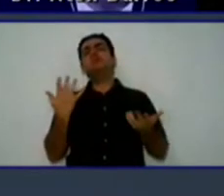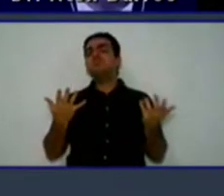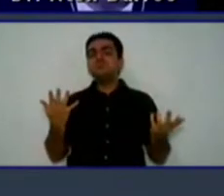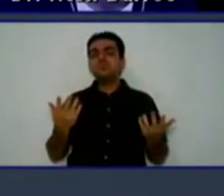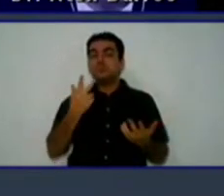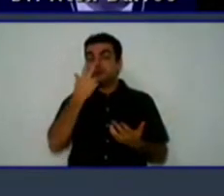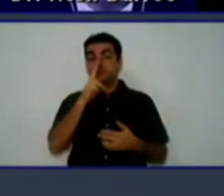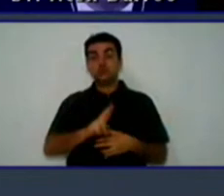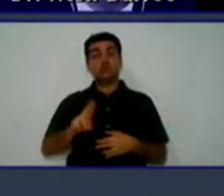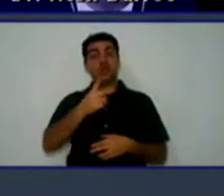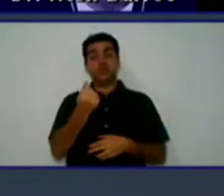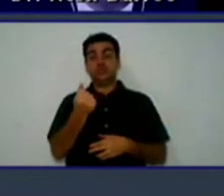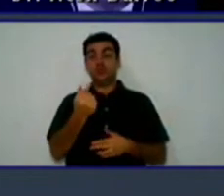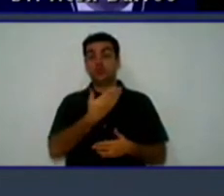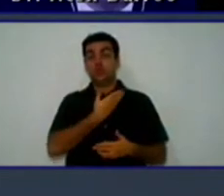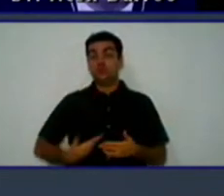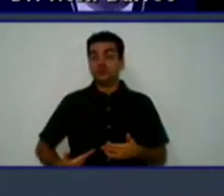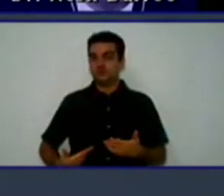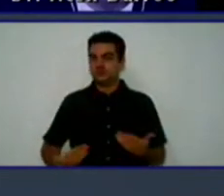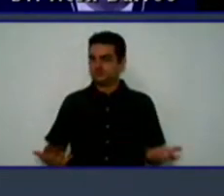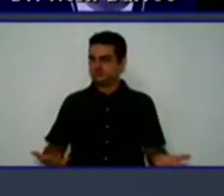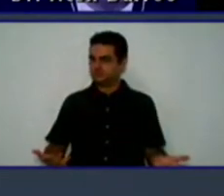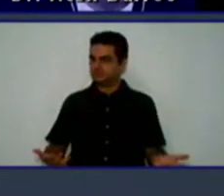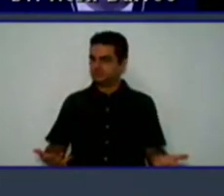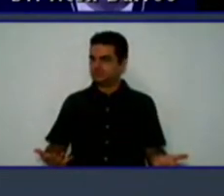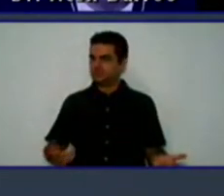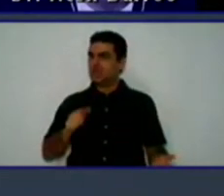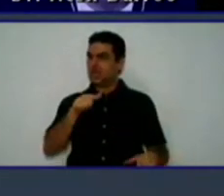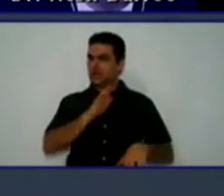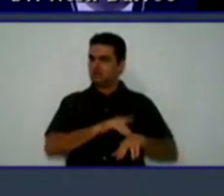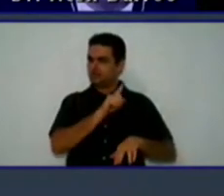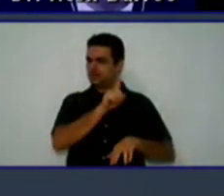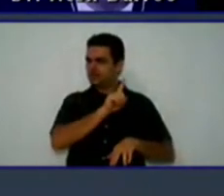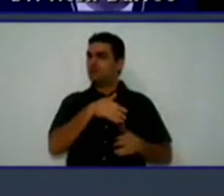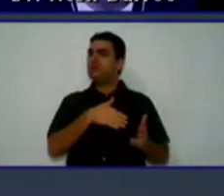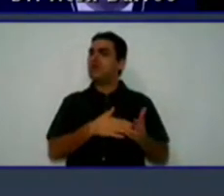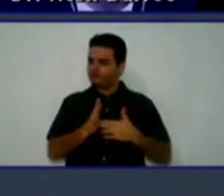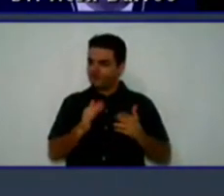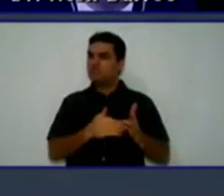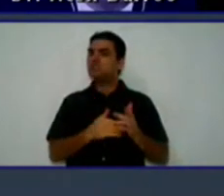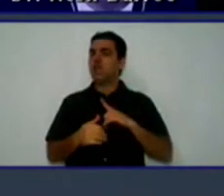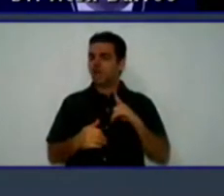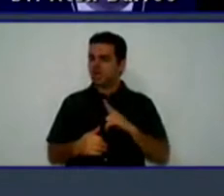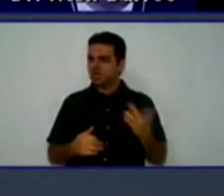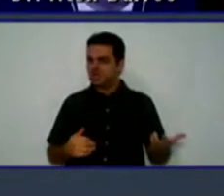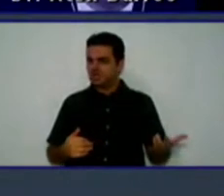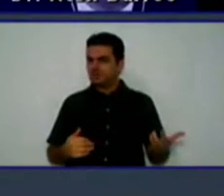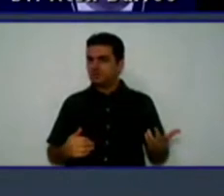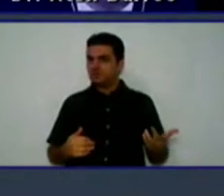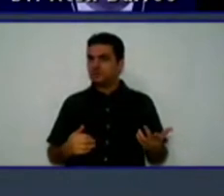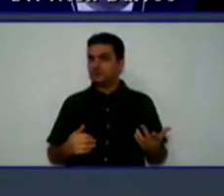no uso do dinheiro público, é uma autonomia regrada, é uma discricionariedade